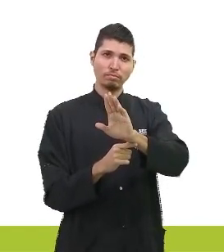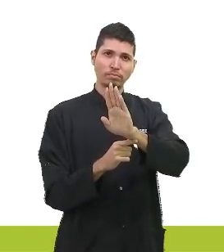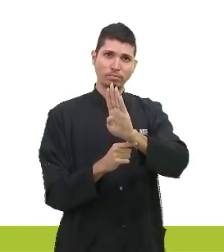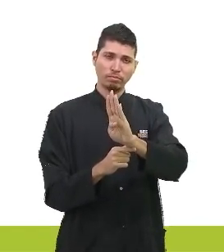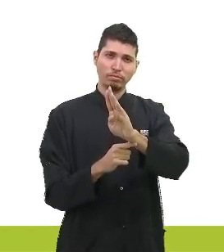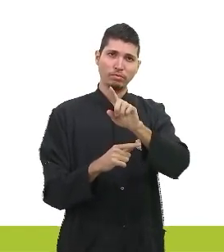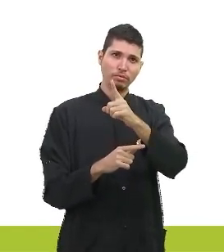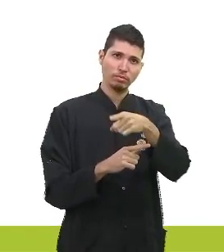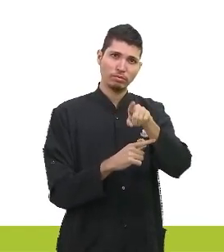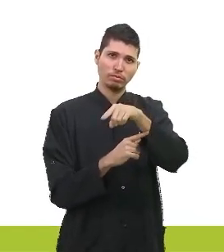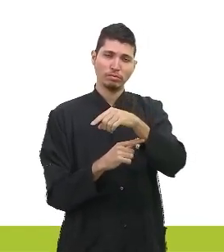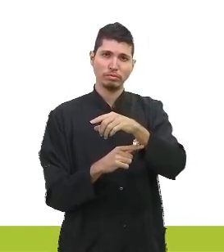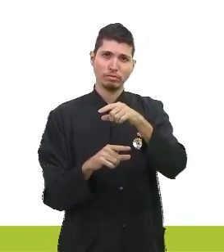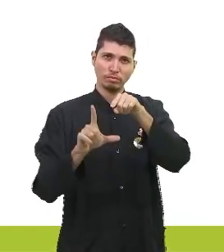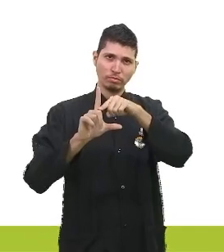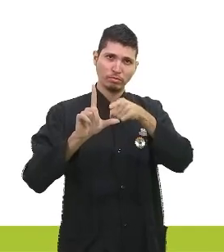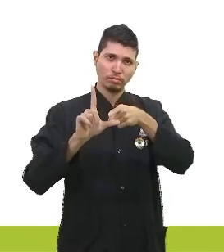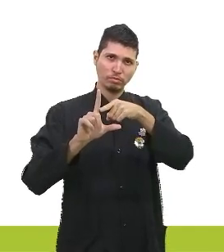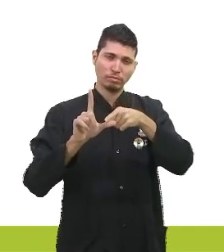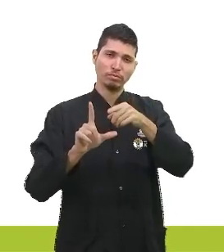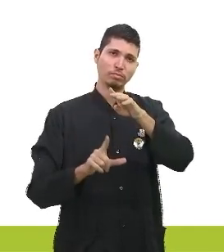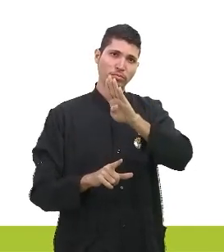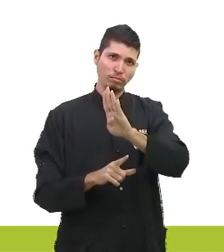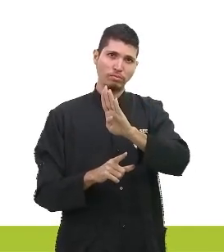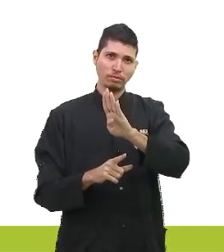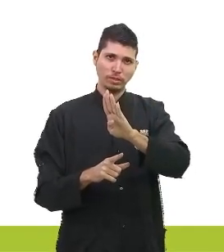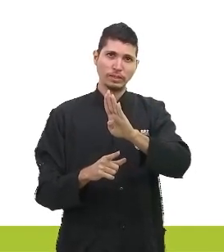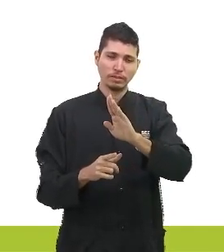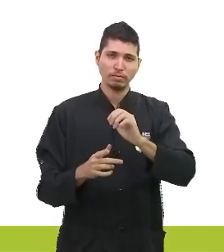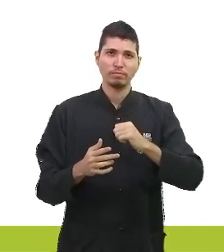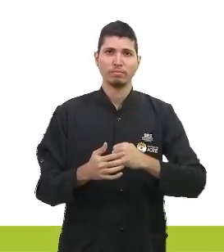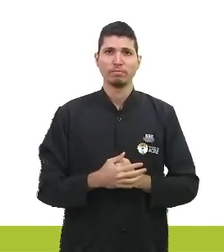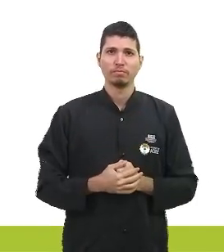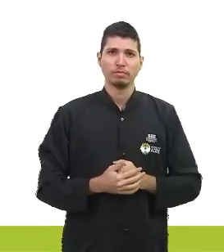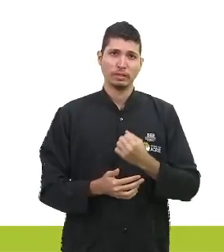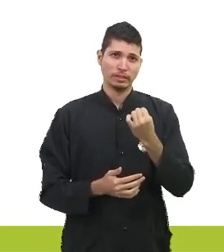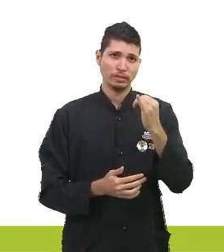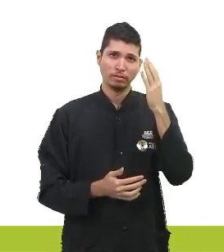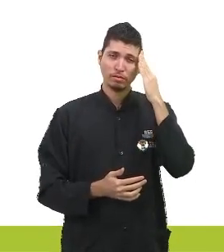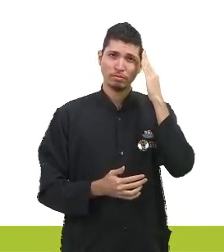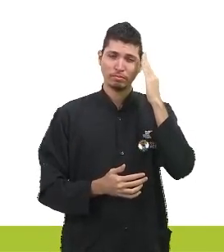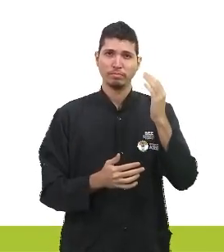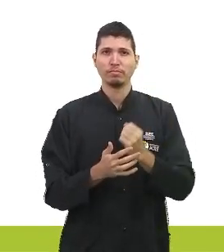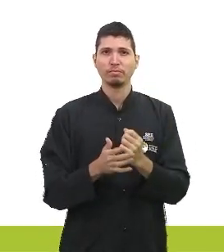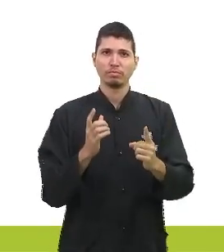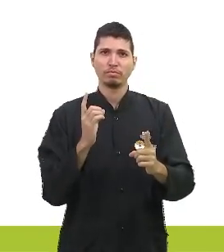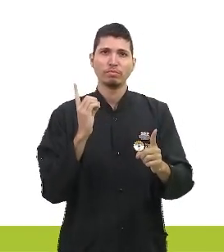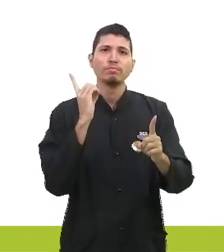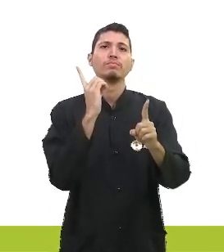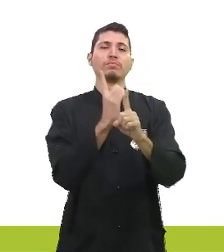Se você tiver esses três elementos conhecidos, você consegue determinar o lado A. Do mesmo modo,